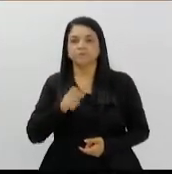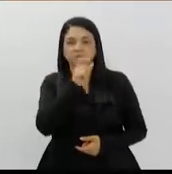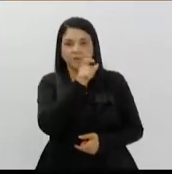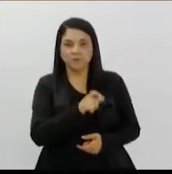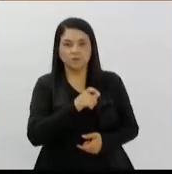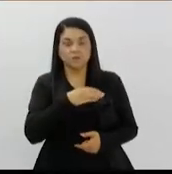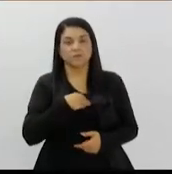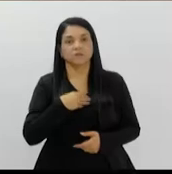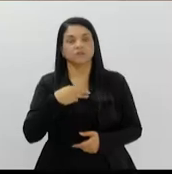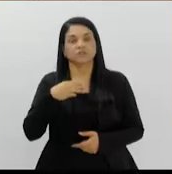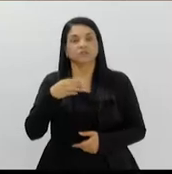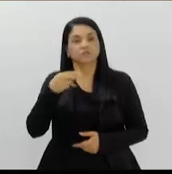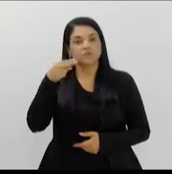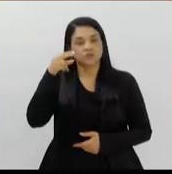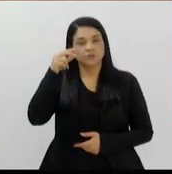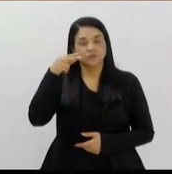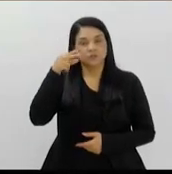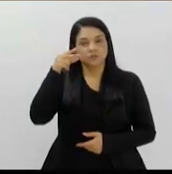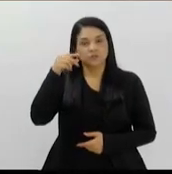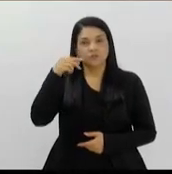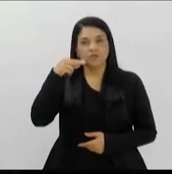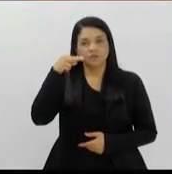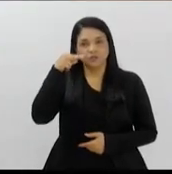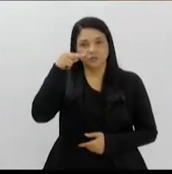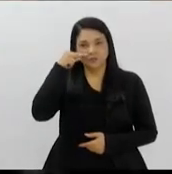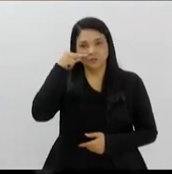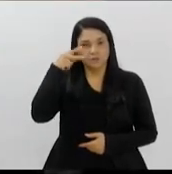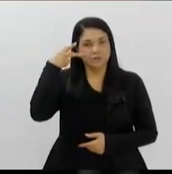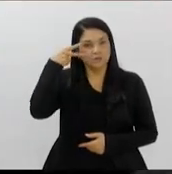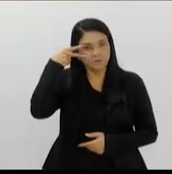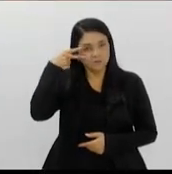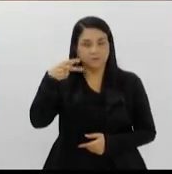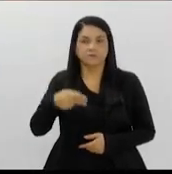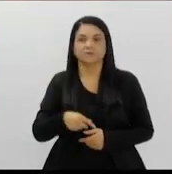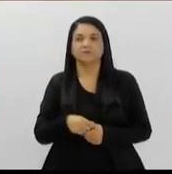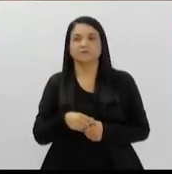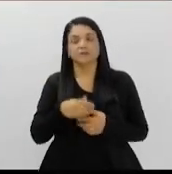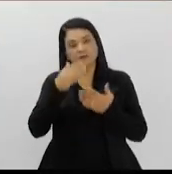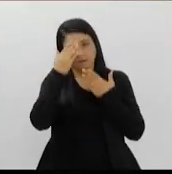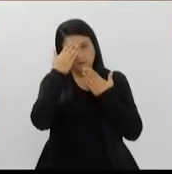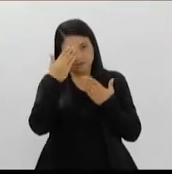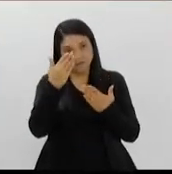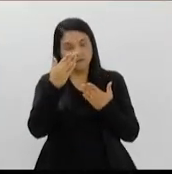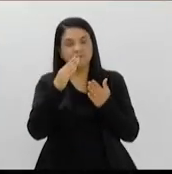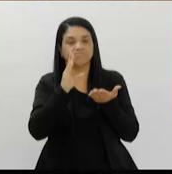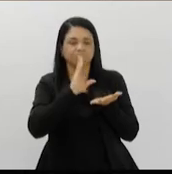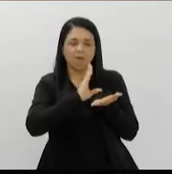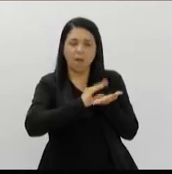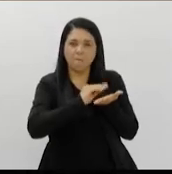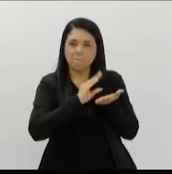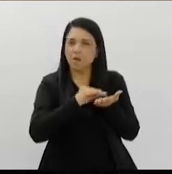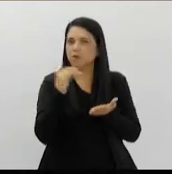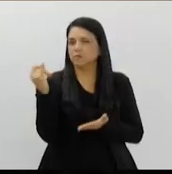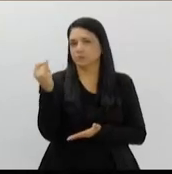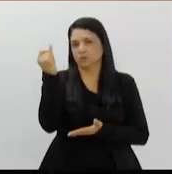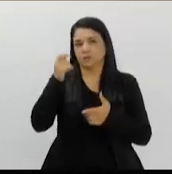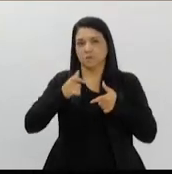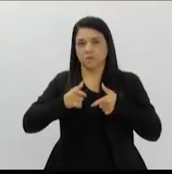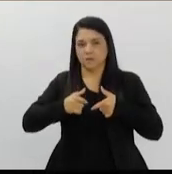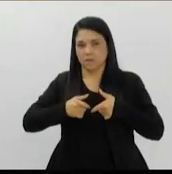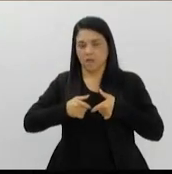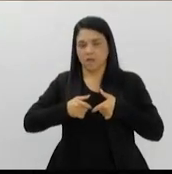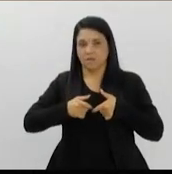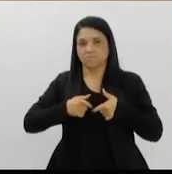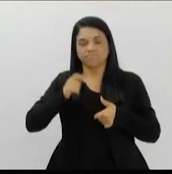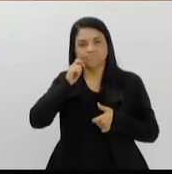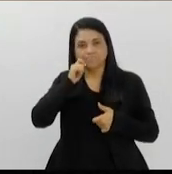Ju, todas as deputadas presentes, e agradecer aqui essa pauta importante, essa medalha ao professor